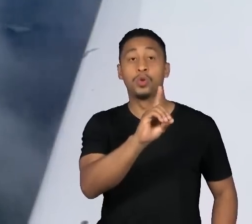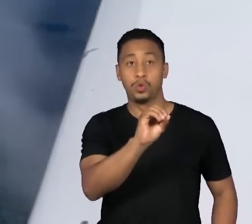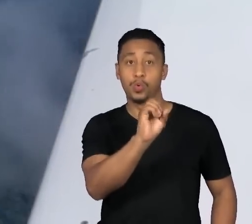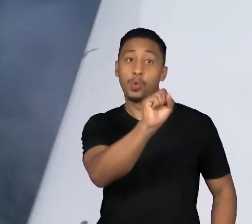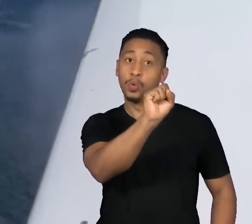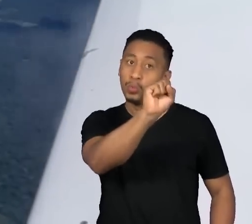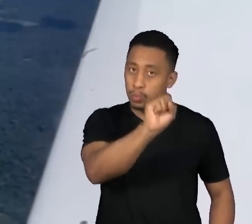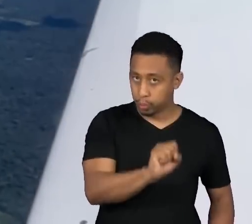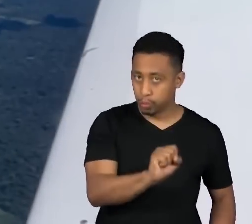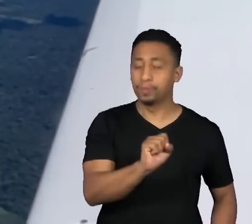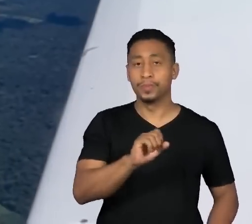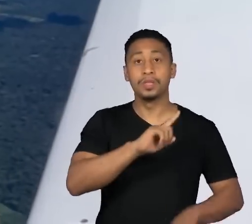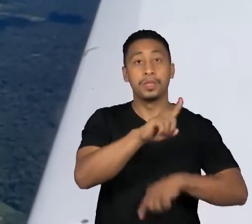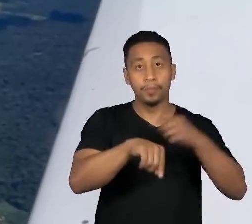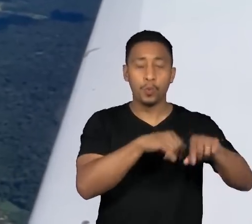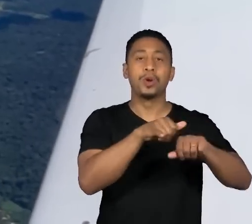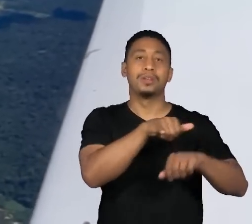floresta.